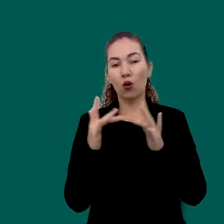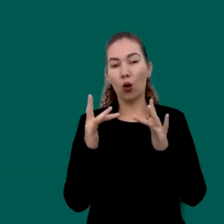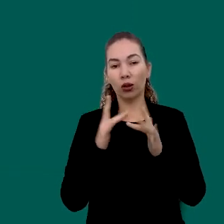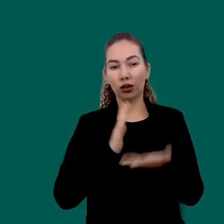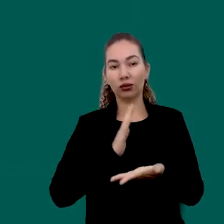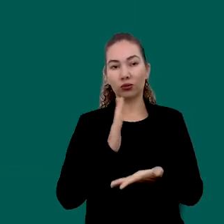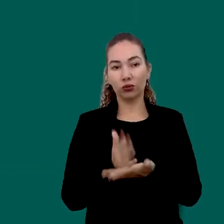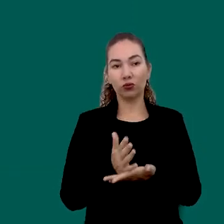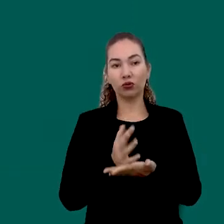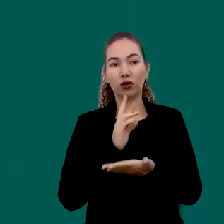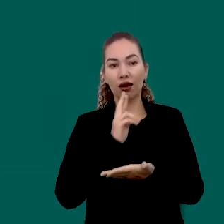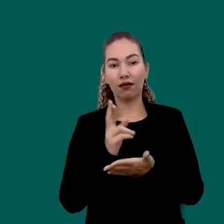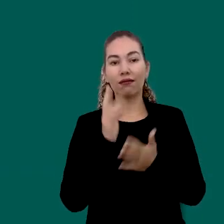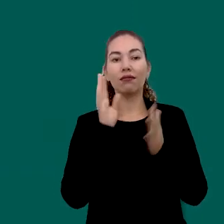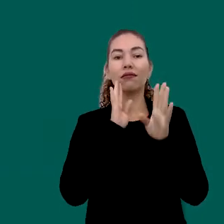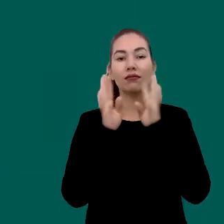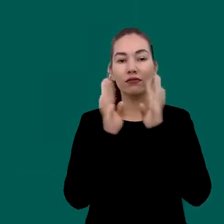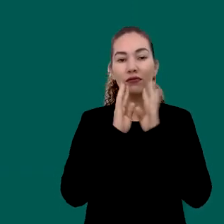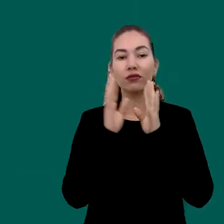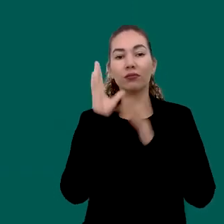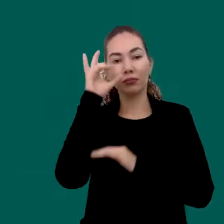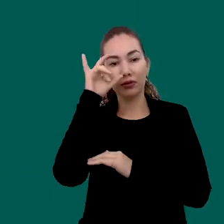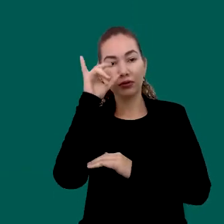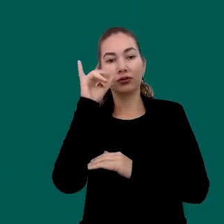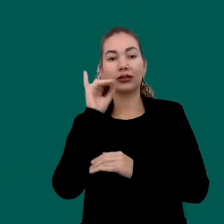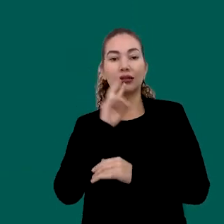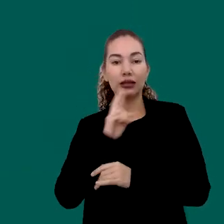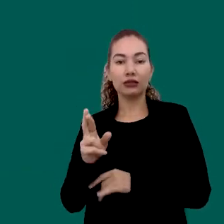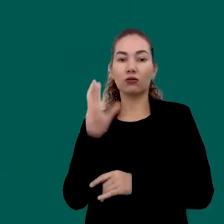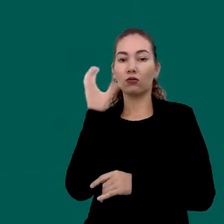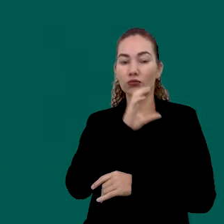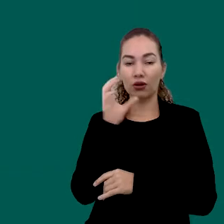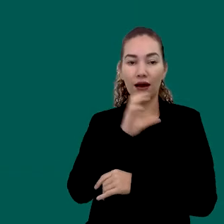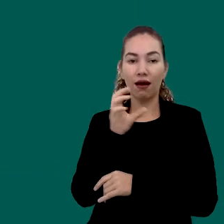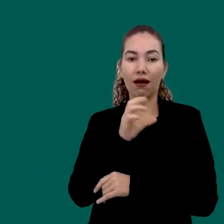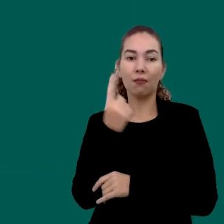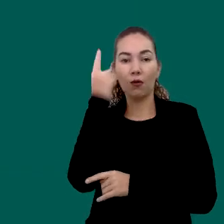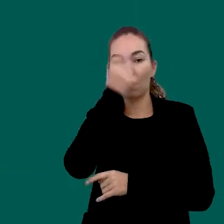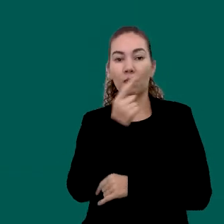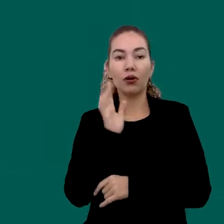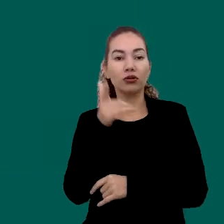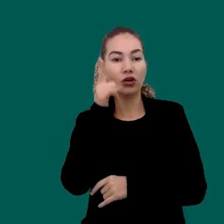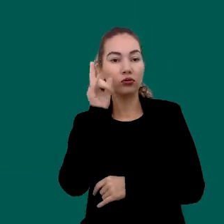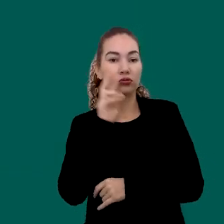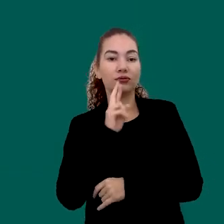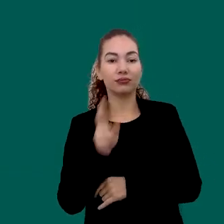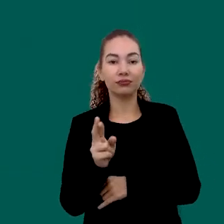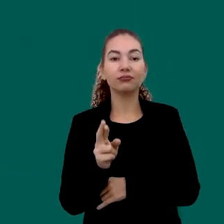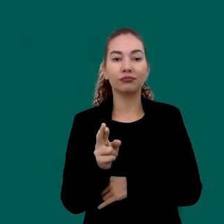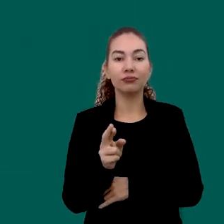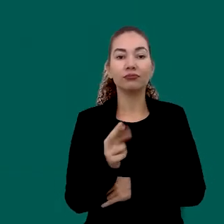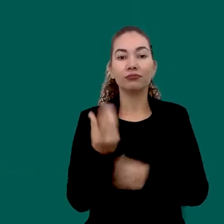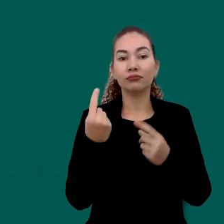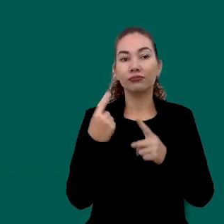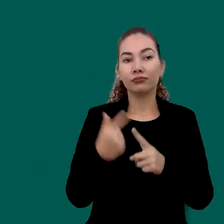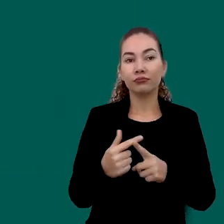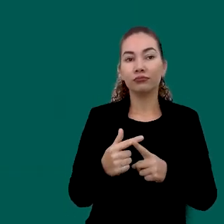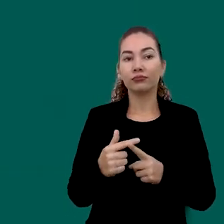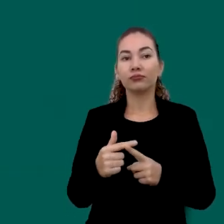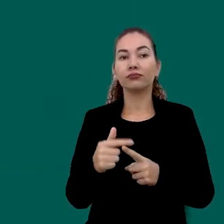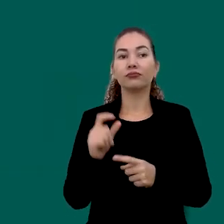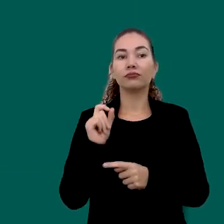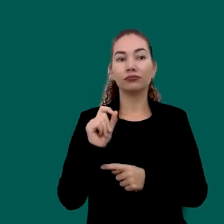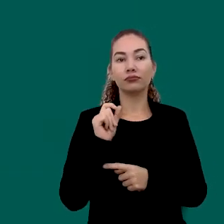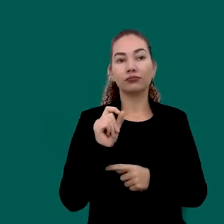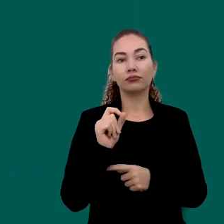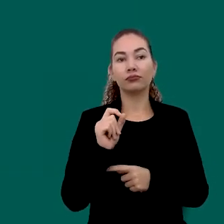cliente, responde Facebook, Instagram, a gente responde muito rápido eles. Em questão de 1 hora, a gente sempre responde. Muitas vezes eu, até final de semana,